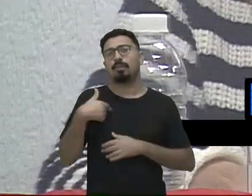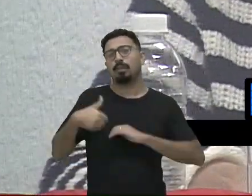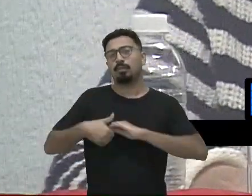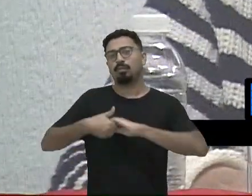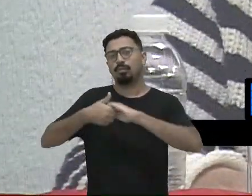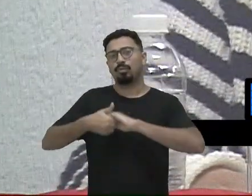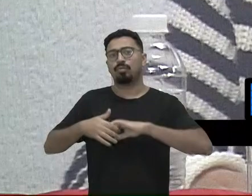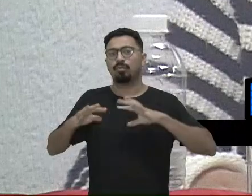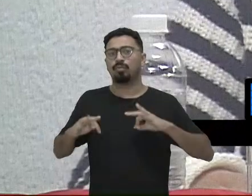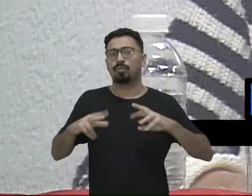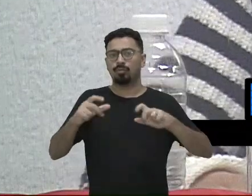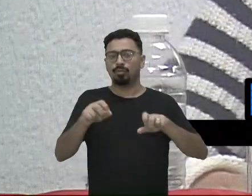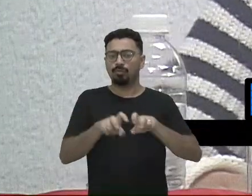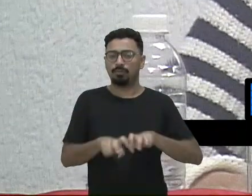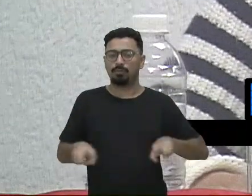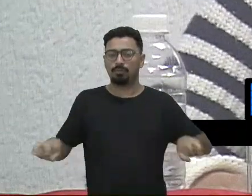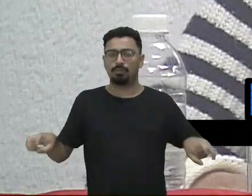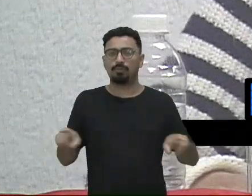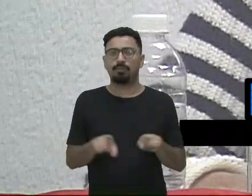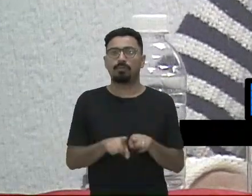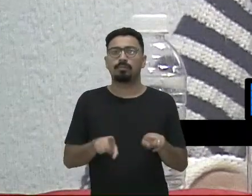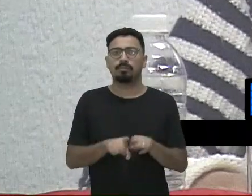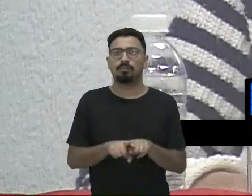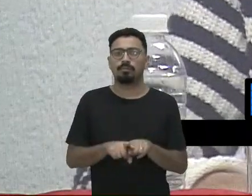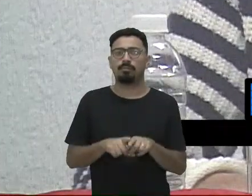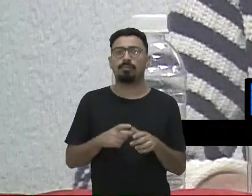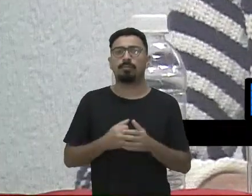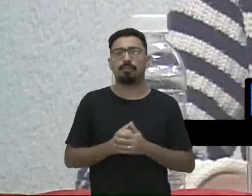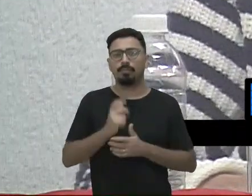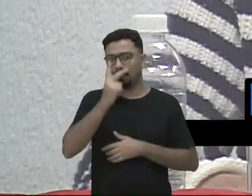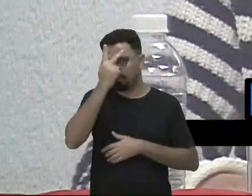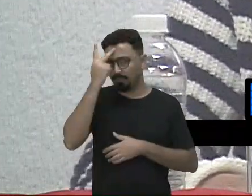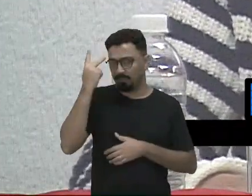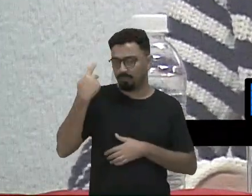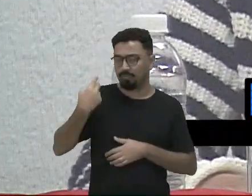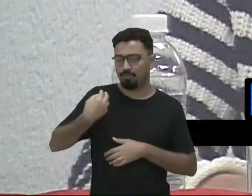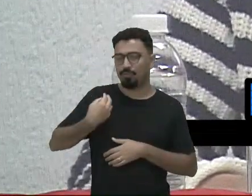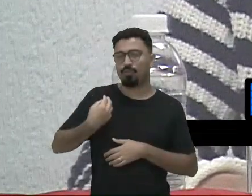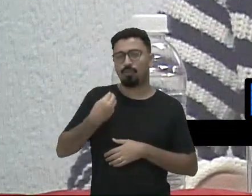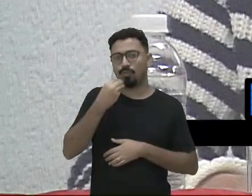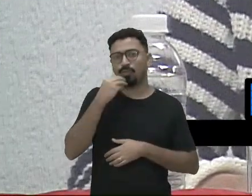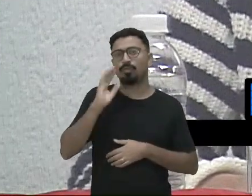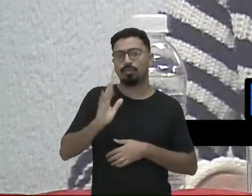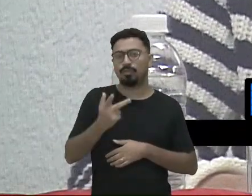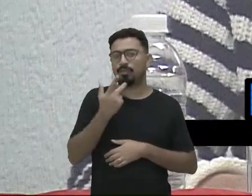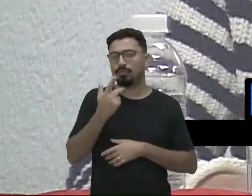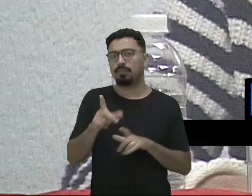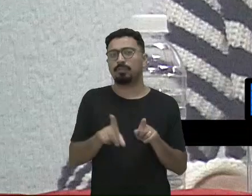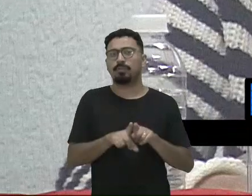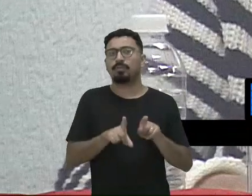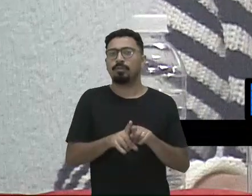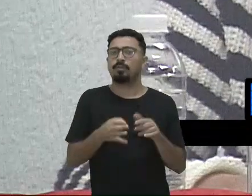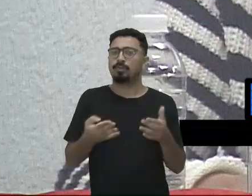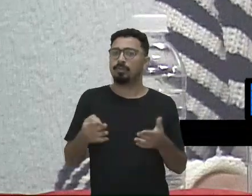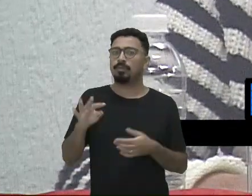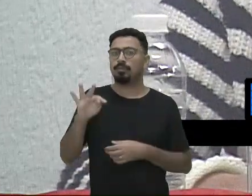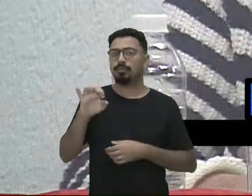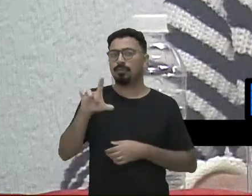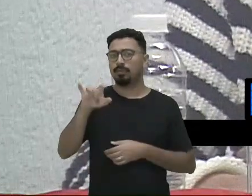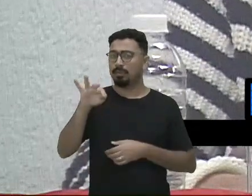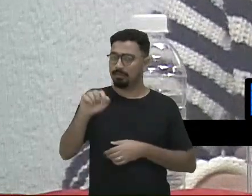cumprimento todos os membros da mesa, todas as pessoas que já tiveram oportunidade de fala. Como a Thalita já